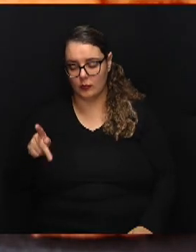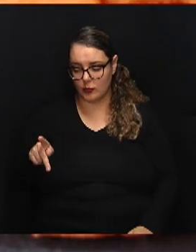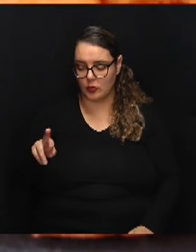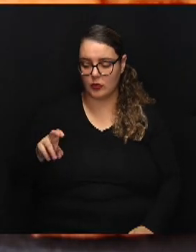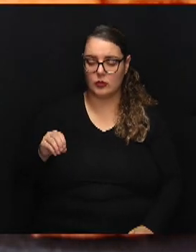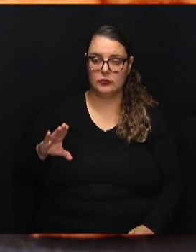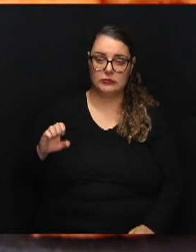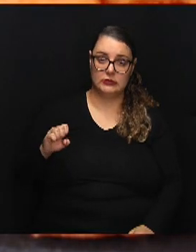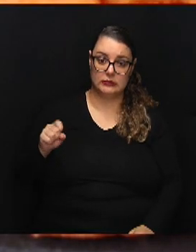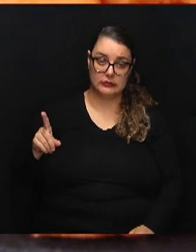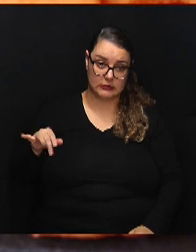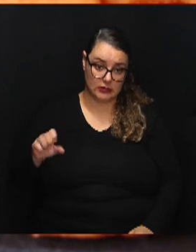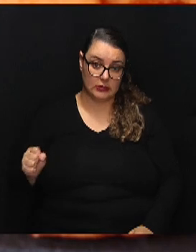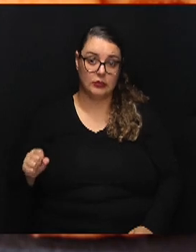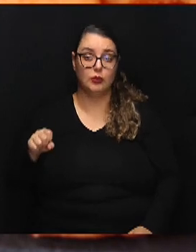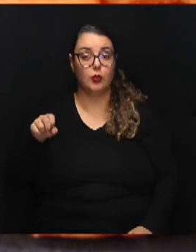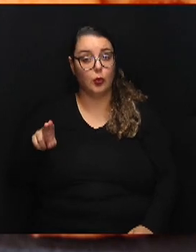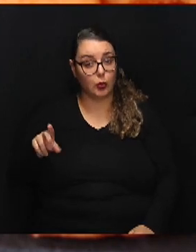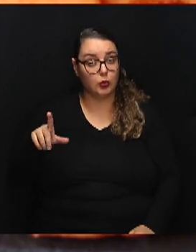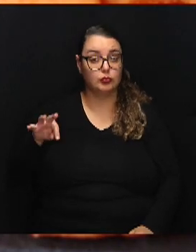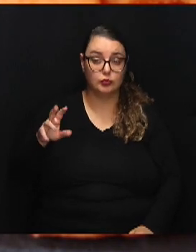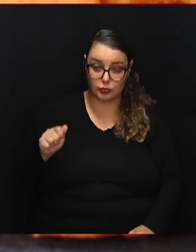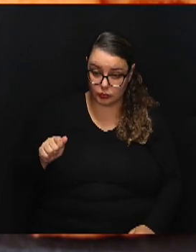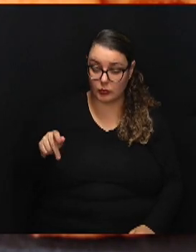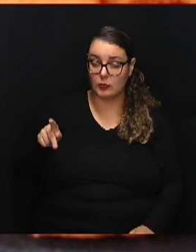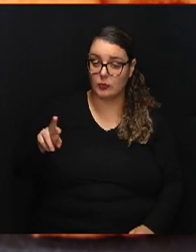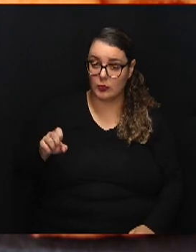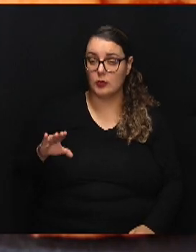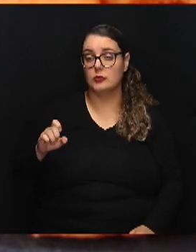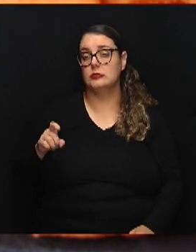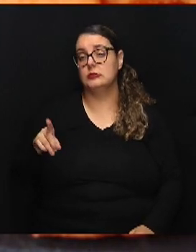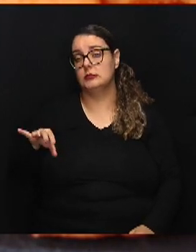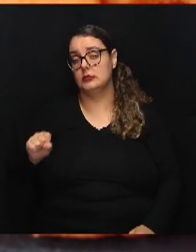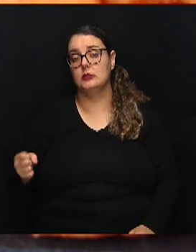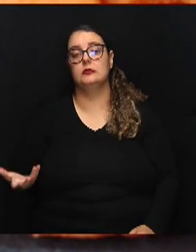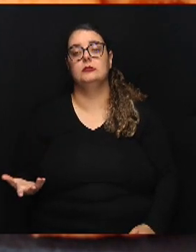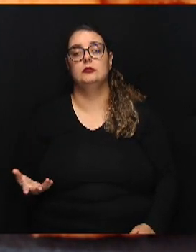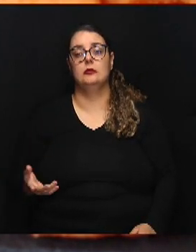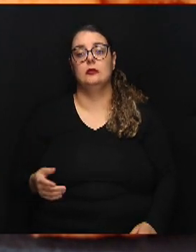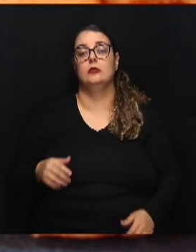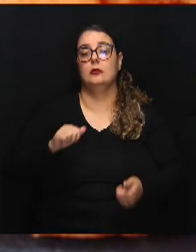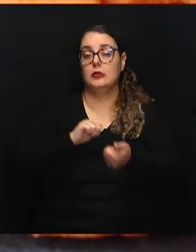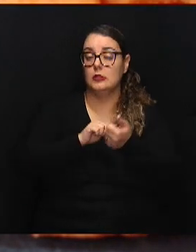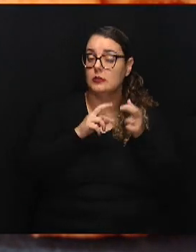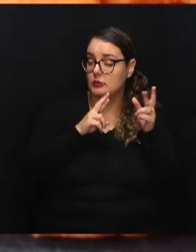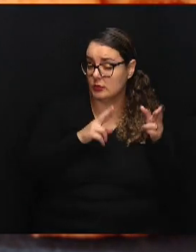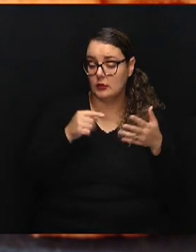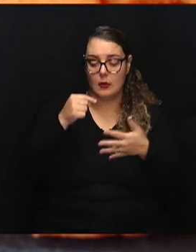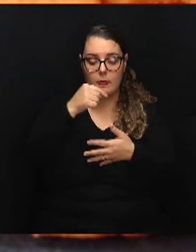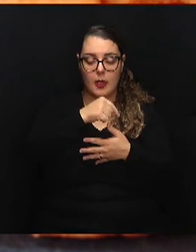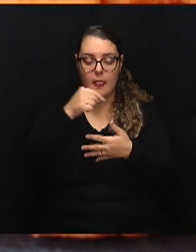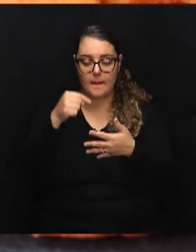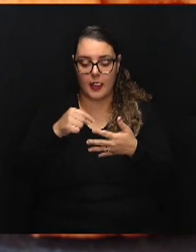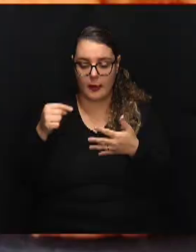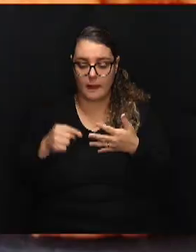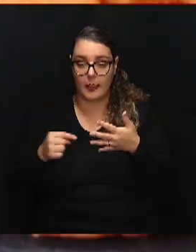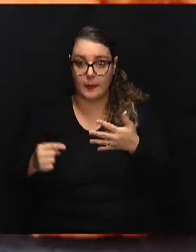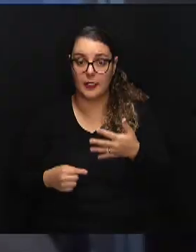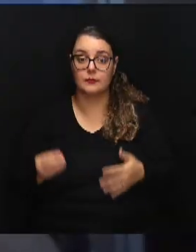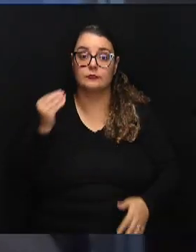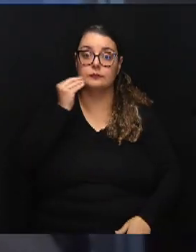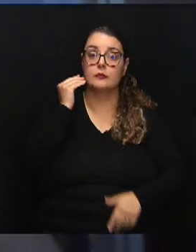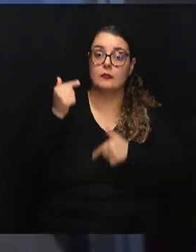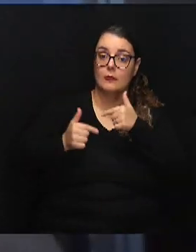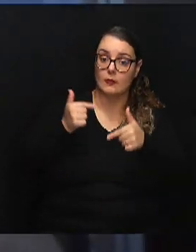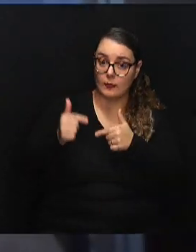ultraprocessados, né, qualidade do sono. Nós temos vários fatores de risco que a gente vai pontuando cada um deles e tentando